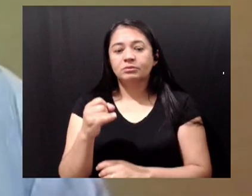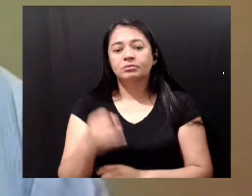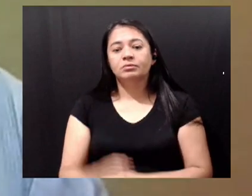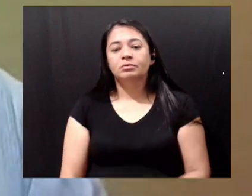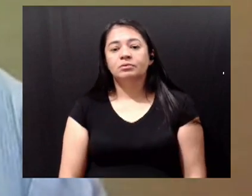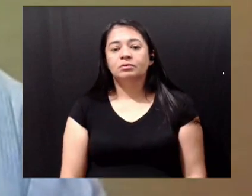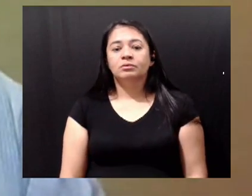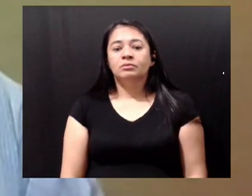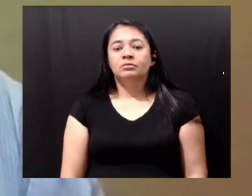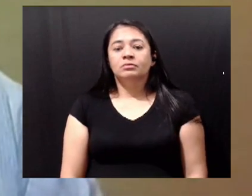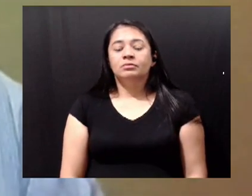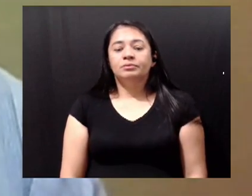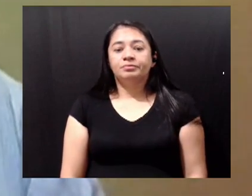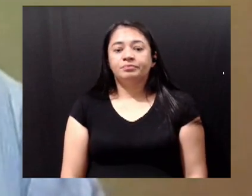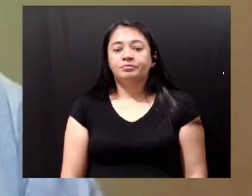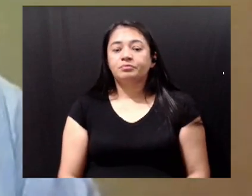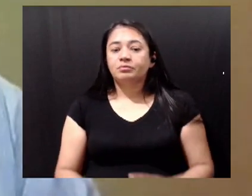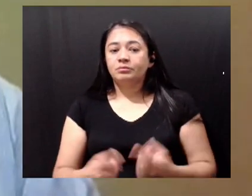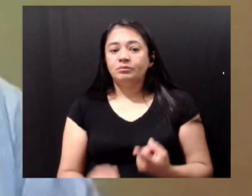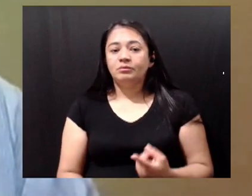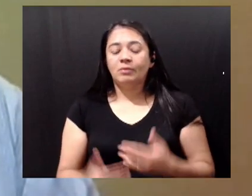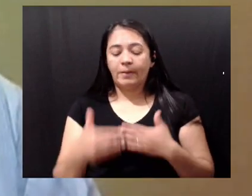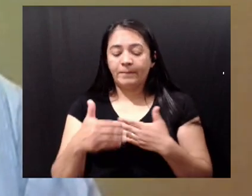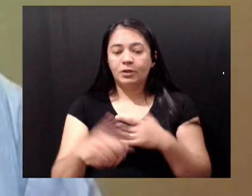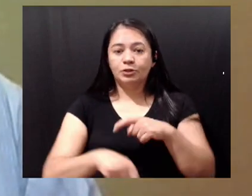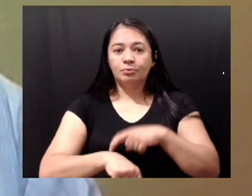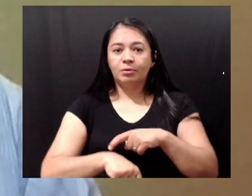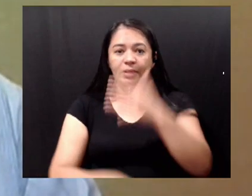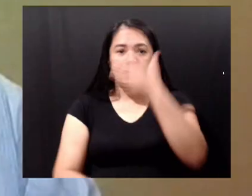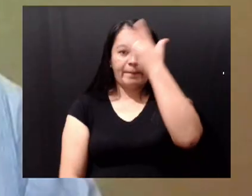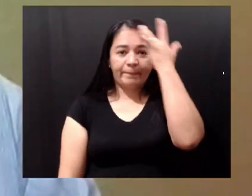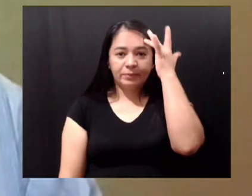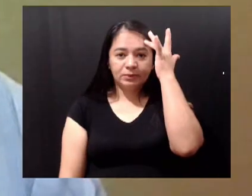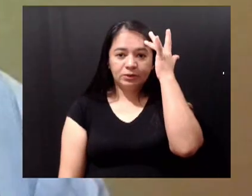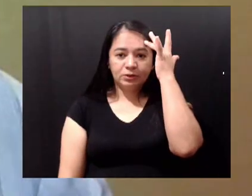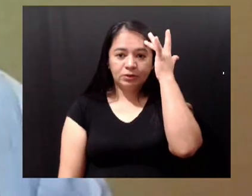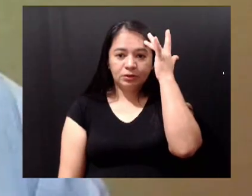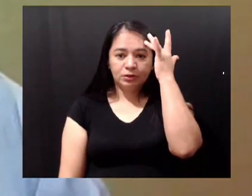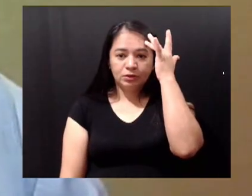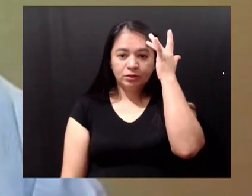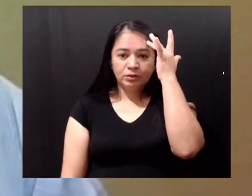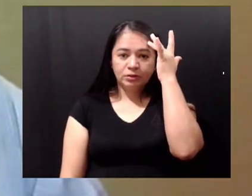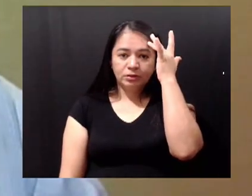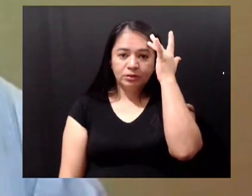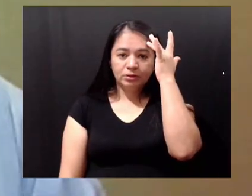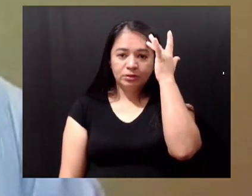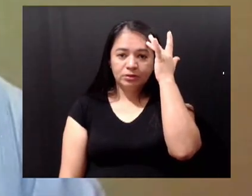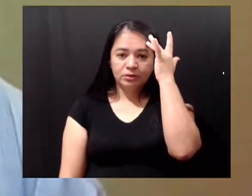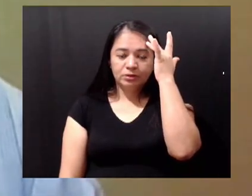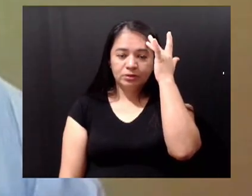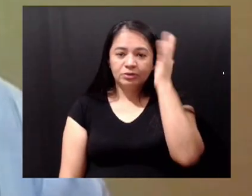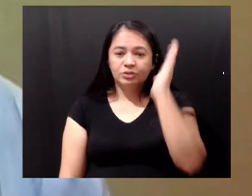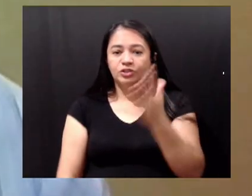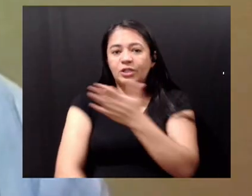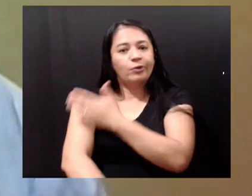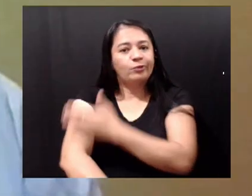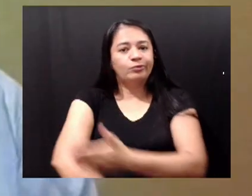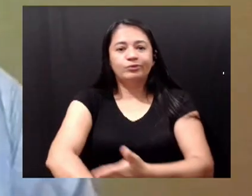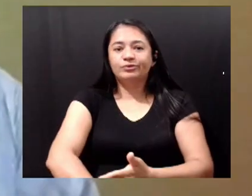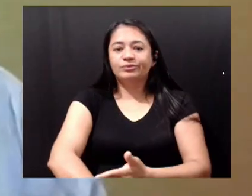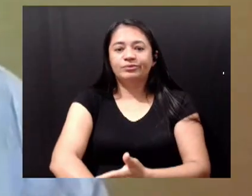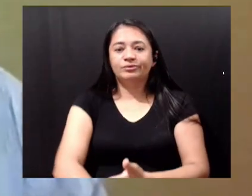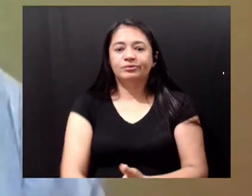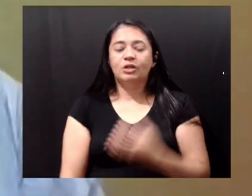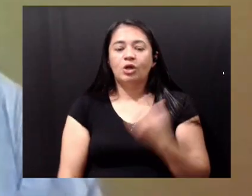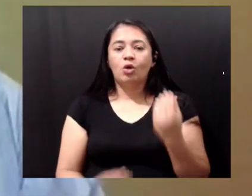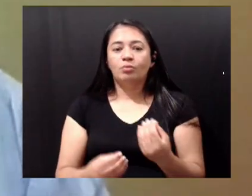pessoa, mas a partir do momento que a pessoa ela faz disso um hábito, como foi o caso anterior,